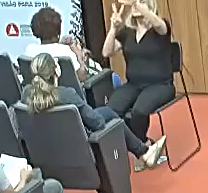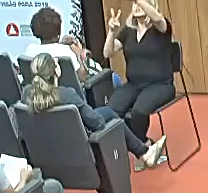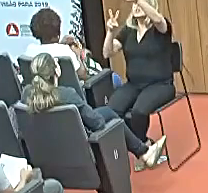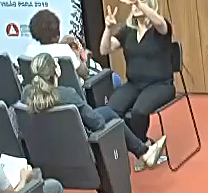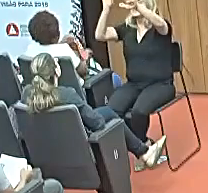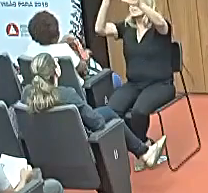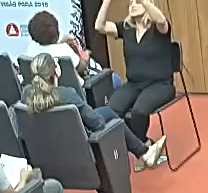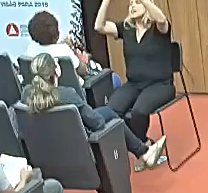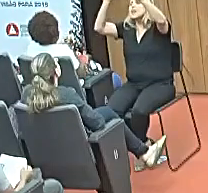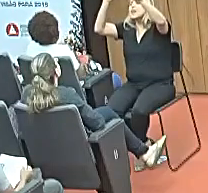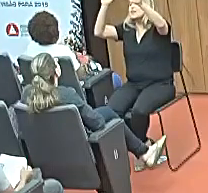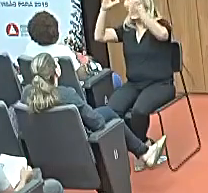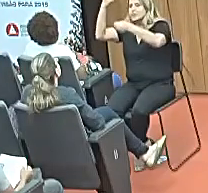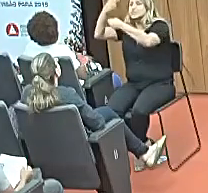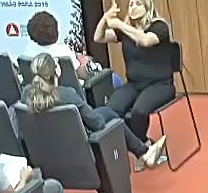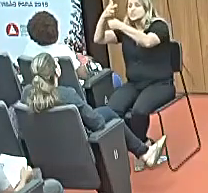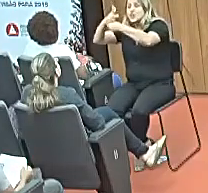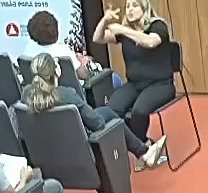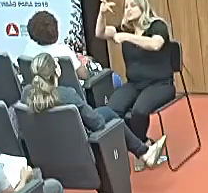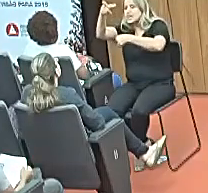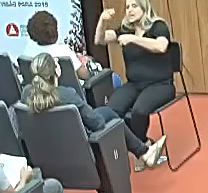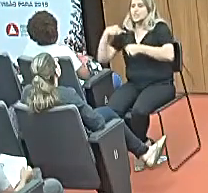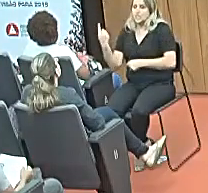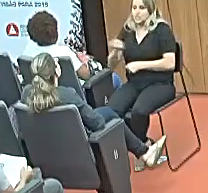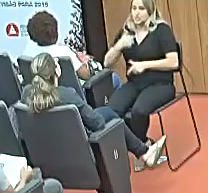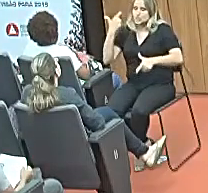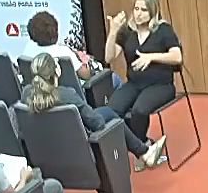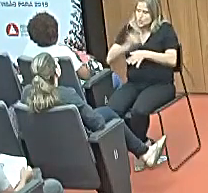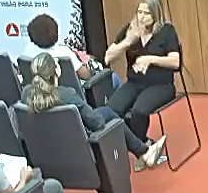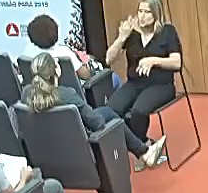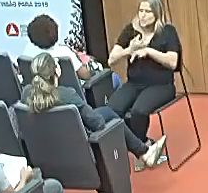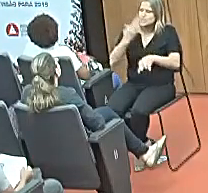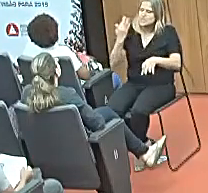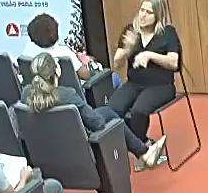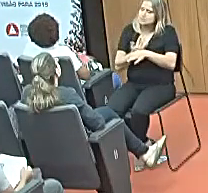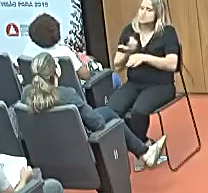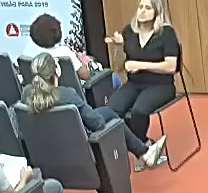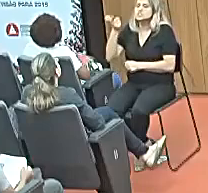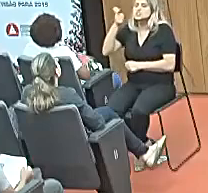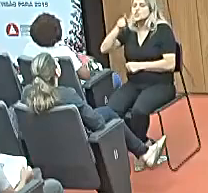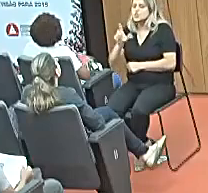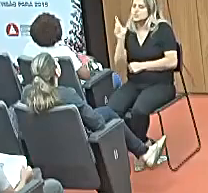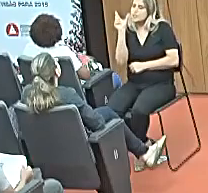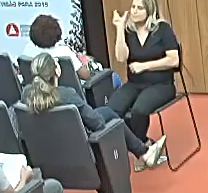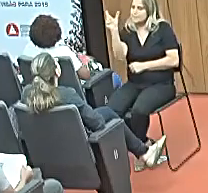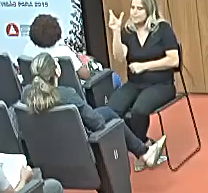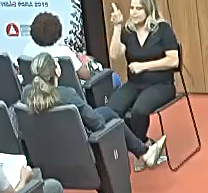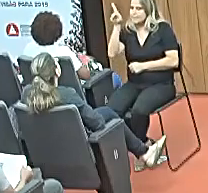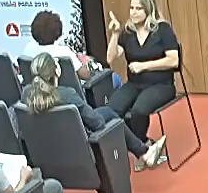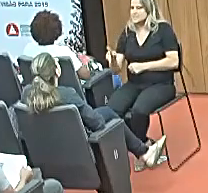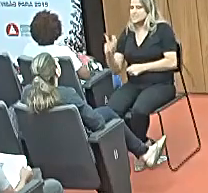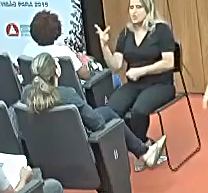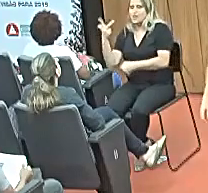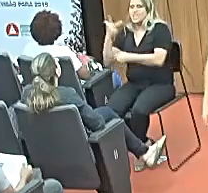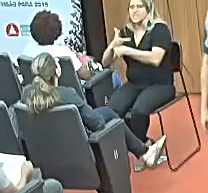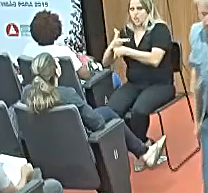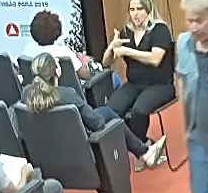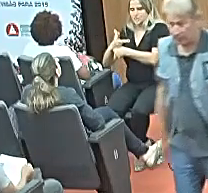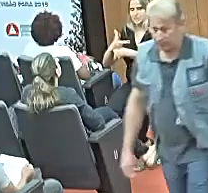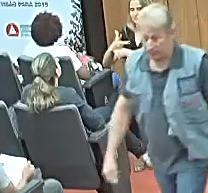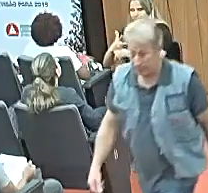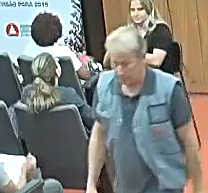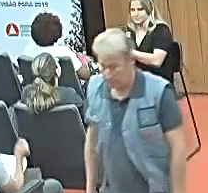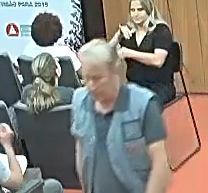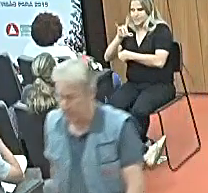e pra eles identificarem nós lutamos para que tivesse a expressão da pessoa idosa que é o